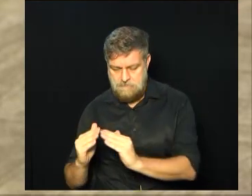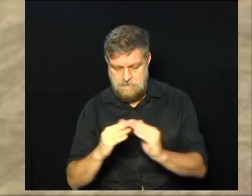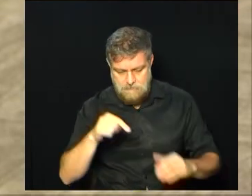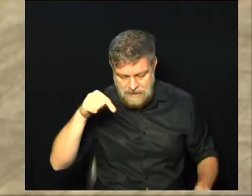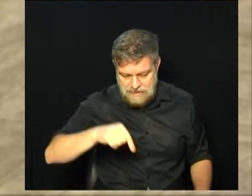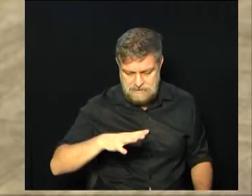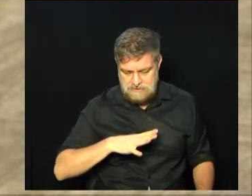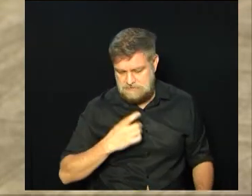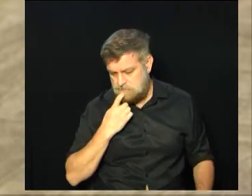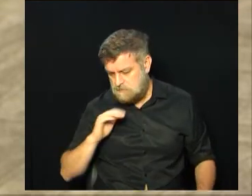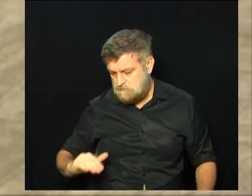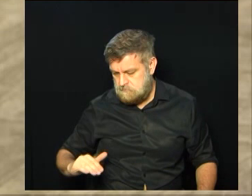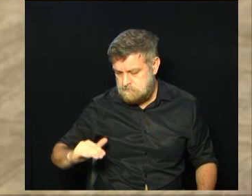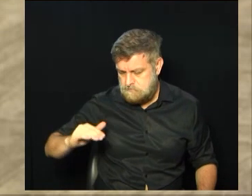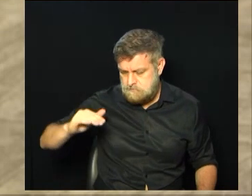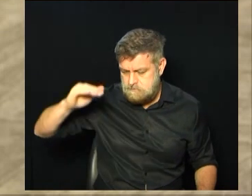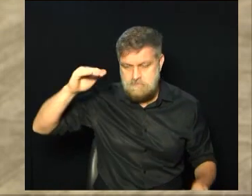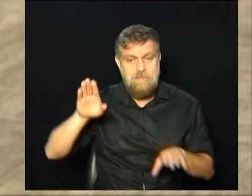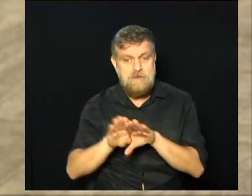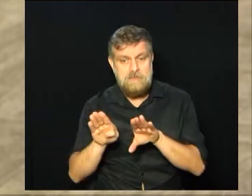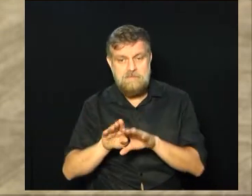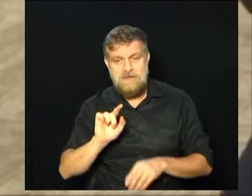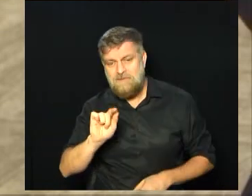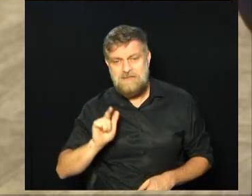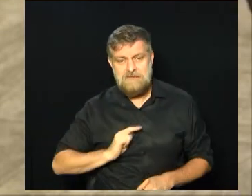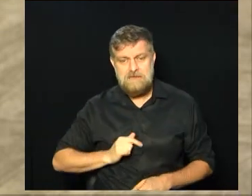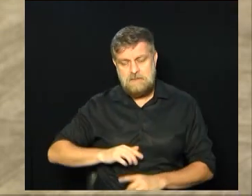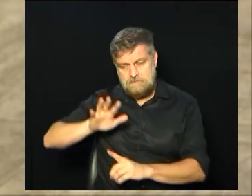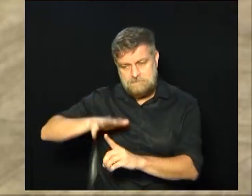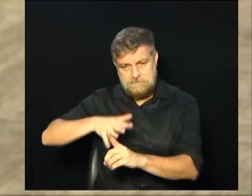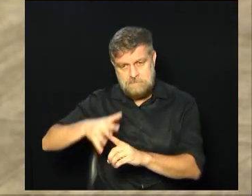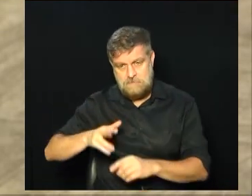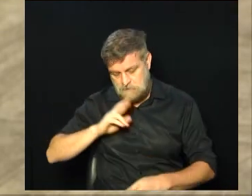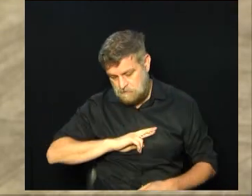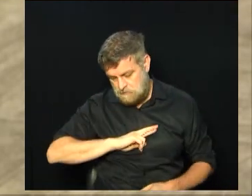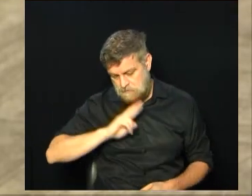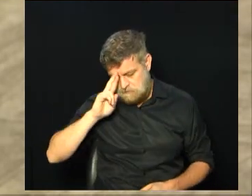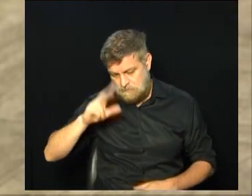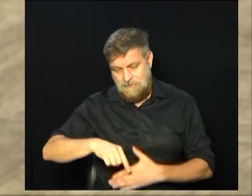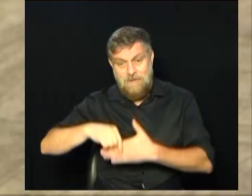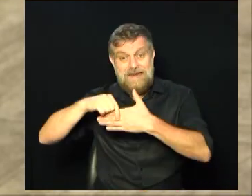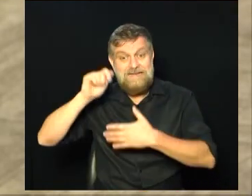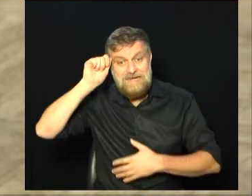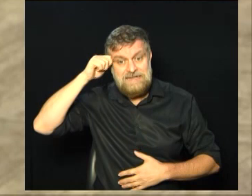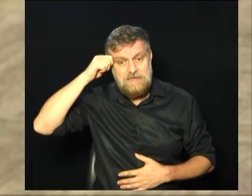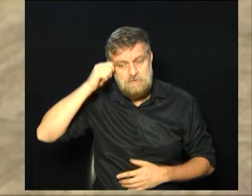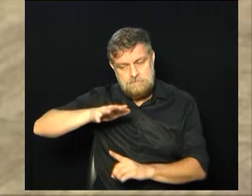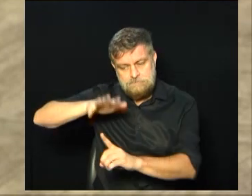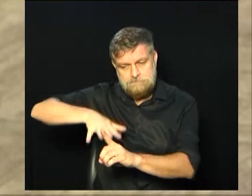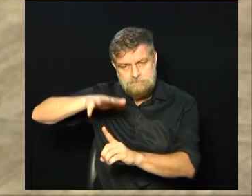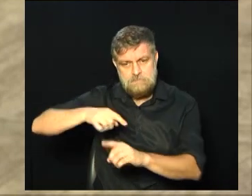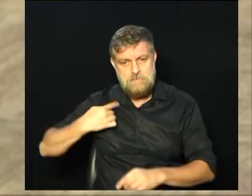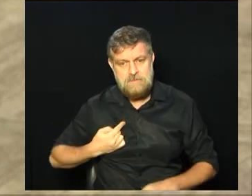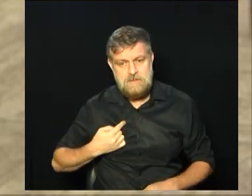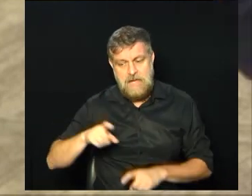viveu e cresceu, como também a exaltação dos nossos heróis negros. Então é fundamental que a gente tenha manutenção na